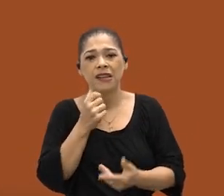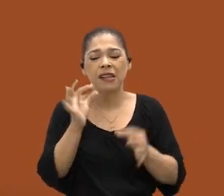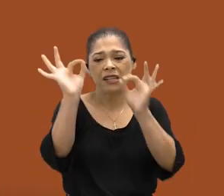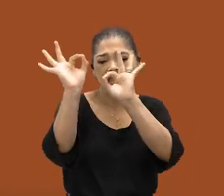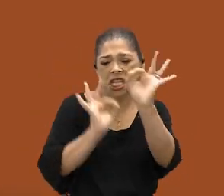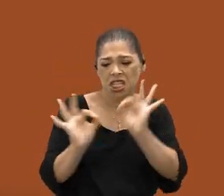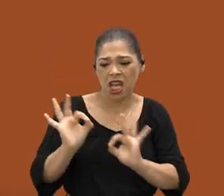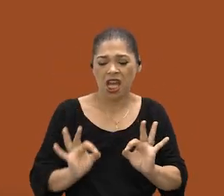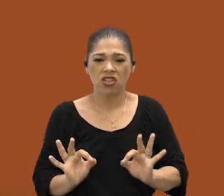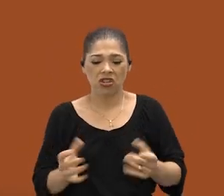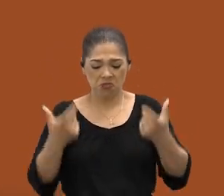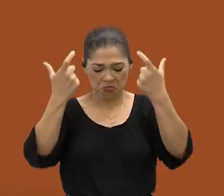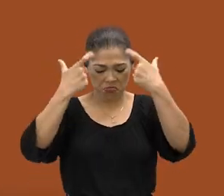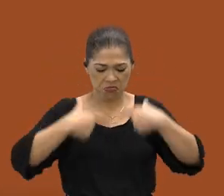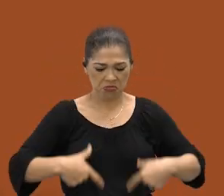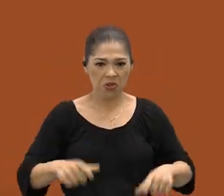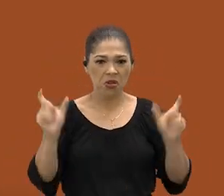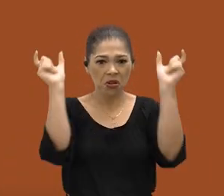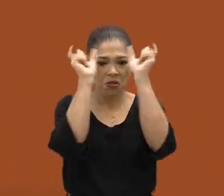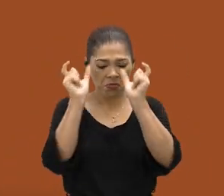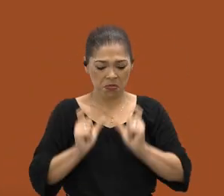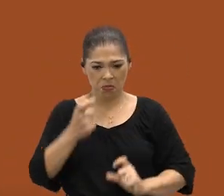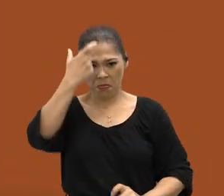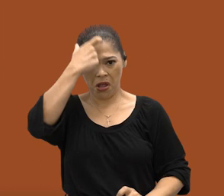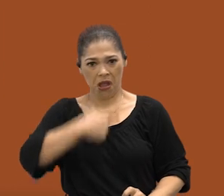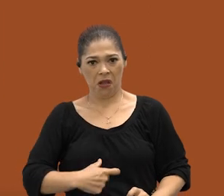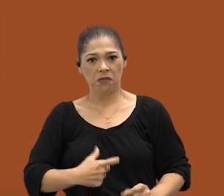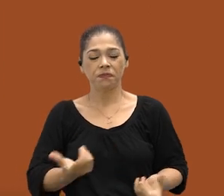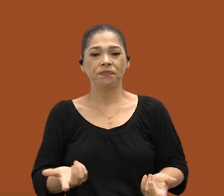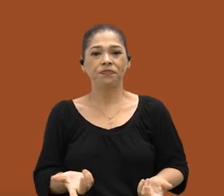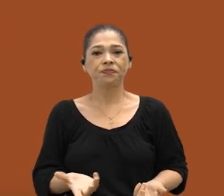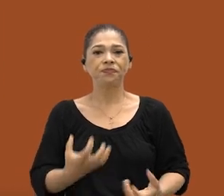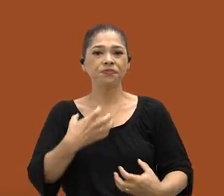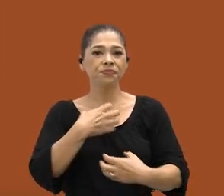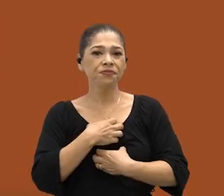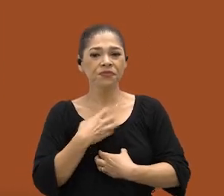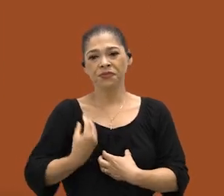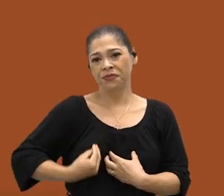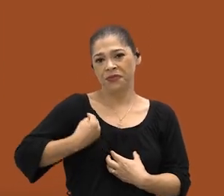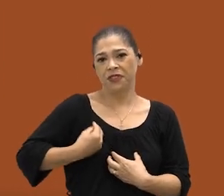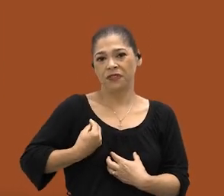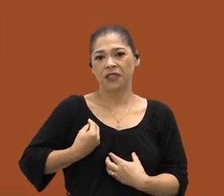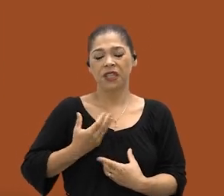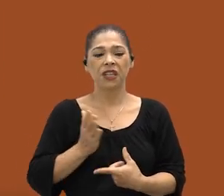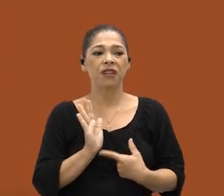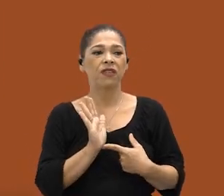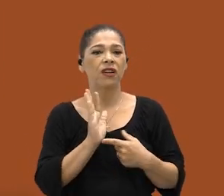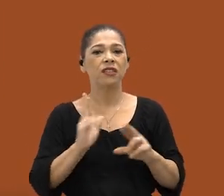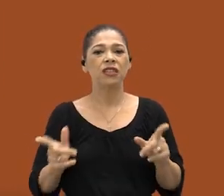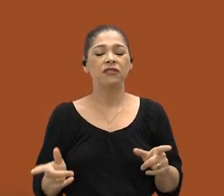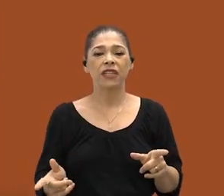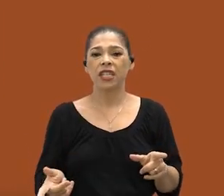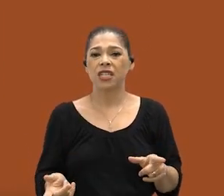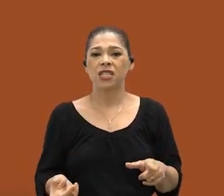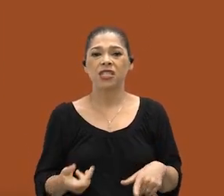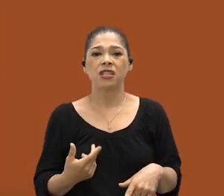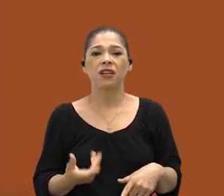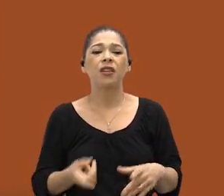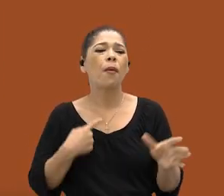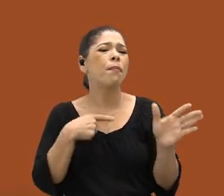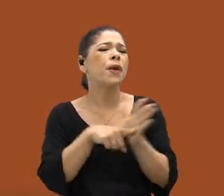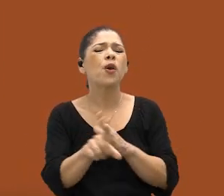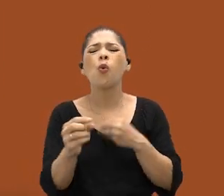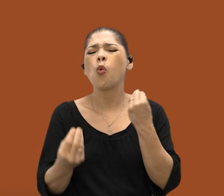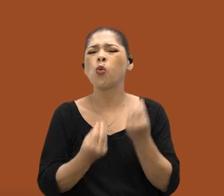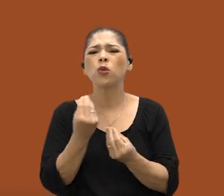estética do fenótipo do jeito de viver que foram perdidos e não resgatados Então